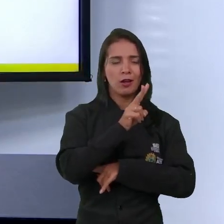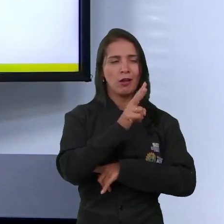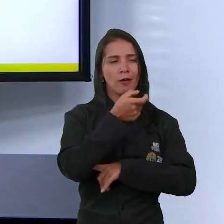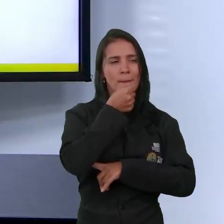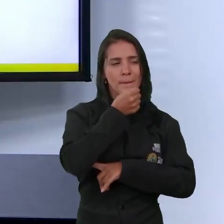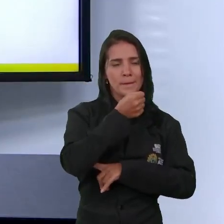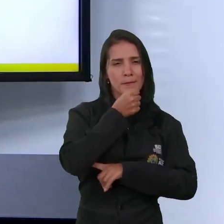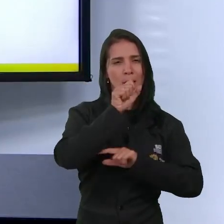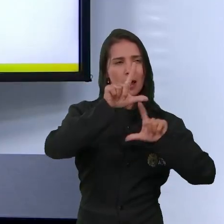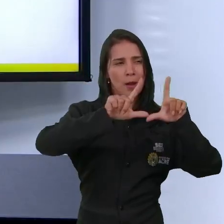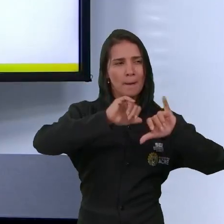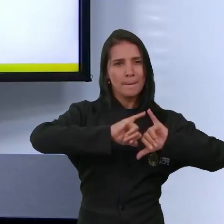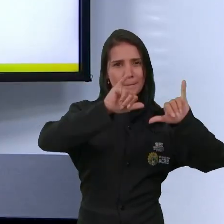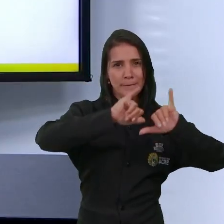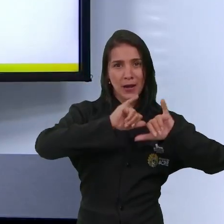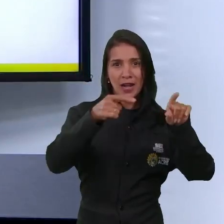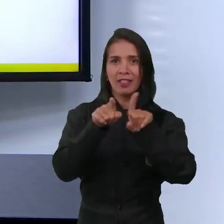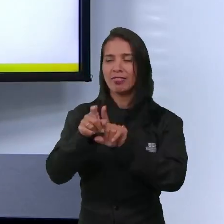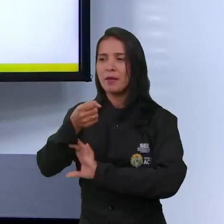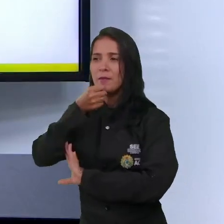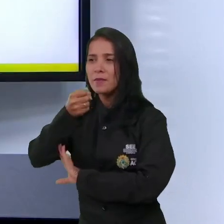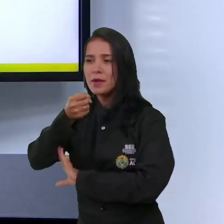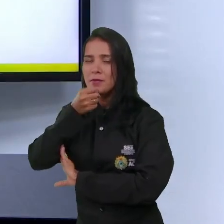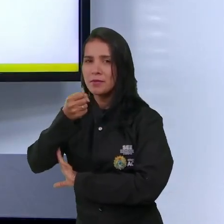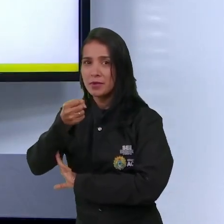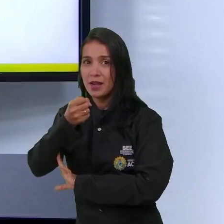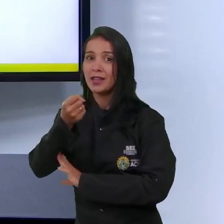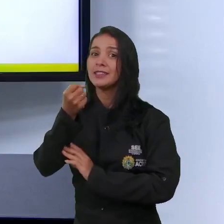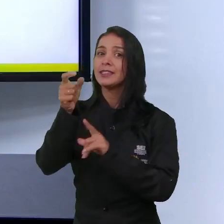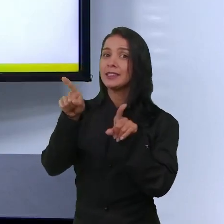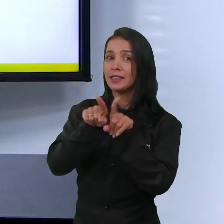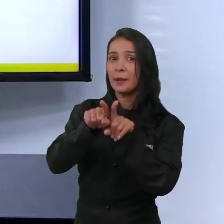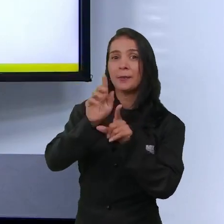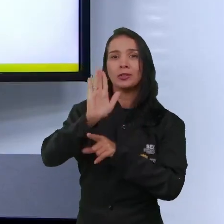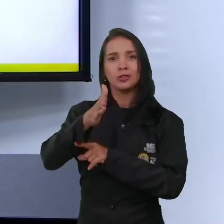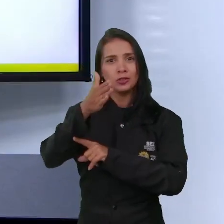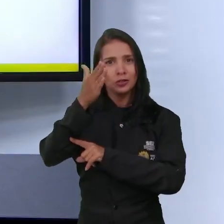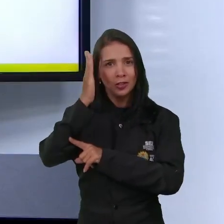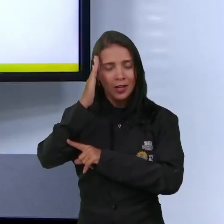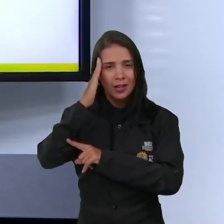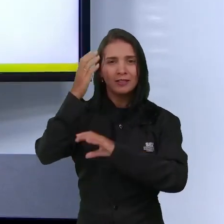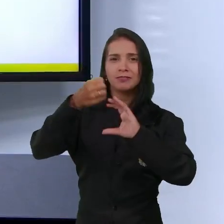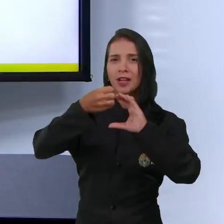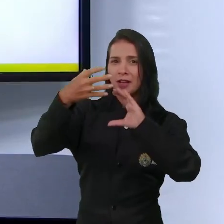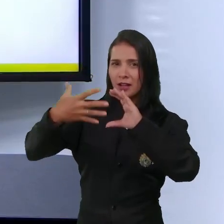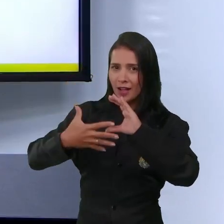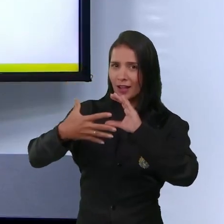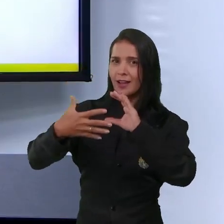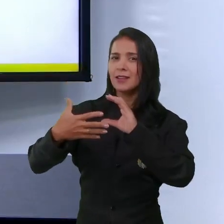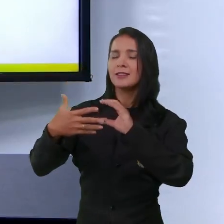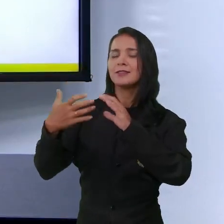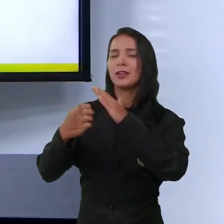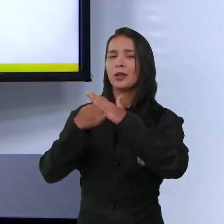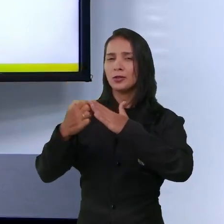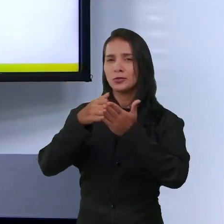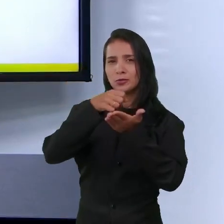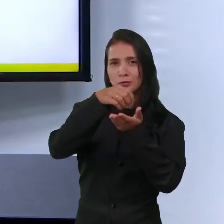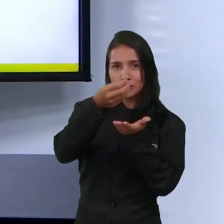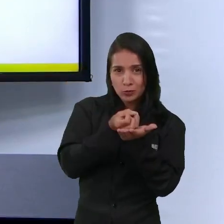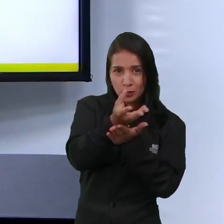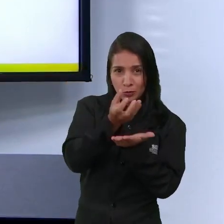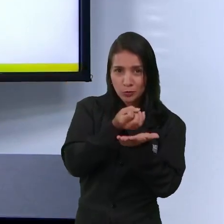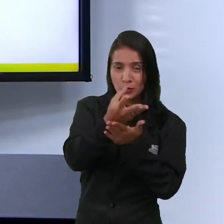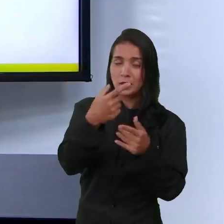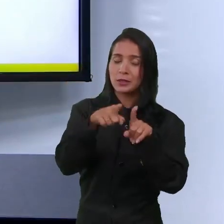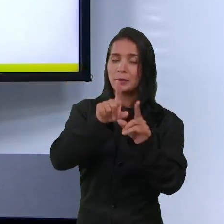da reportagem, observaram também qual é a característica de um editorial e um artigo de opinião, observaram o que